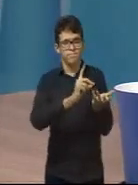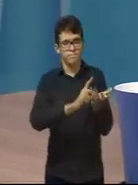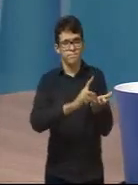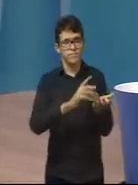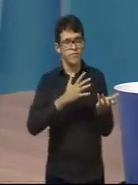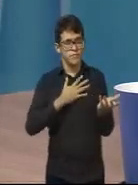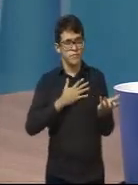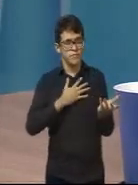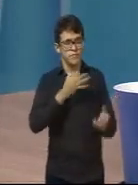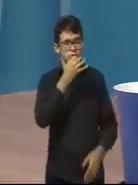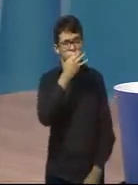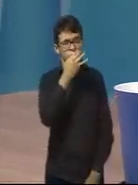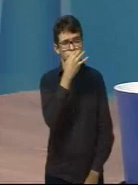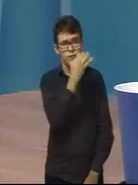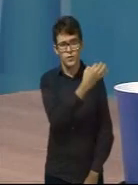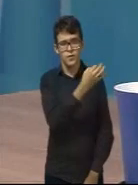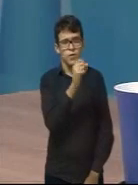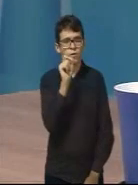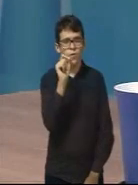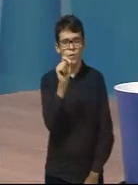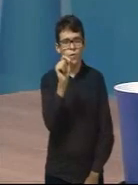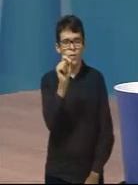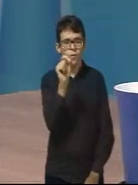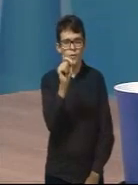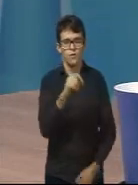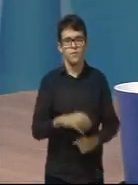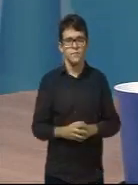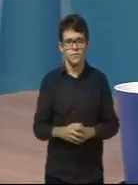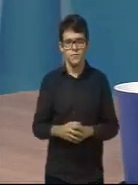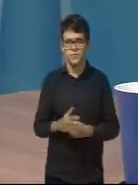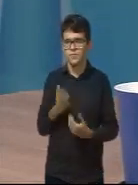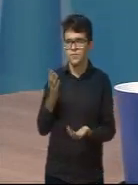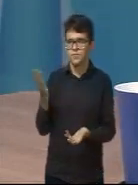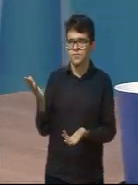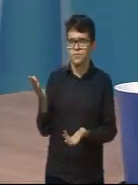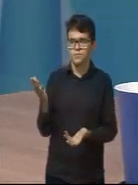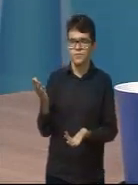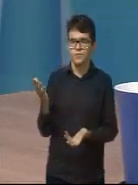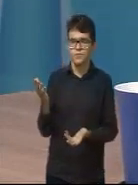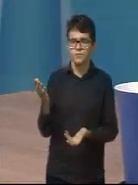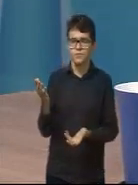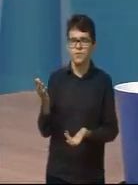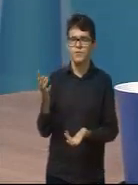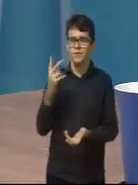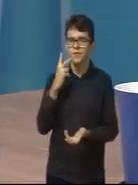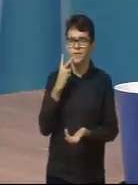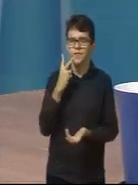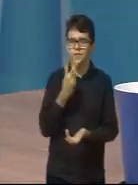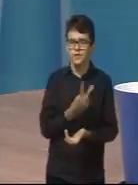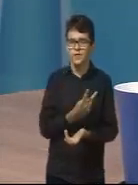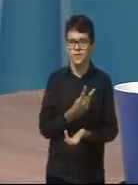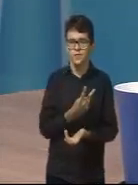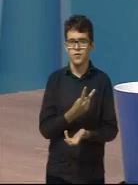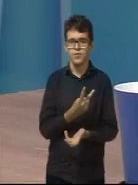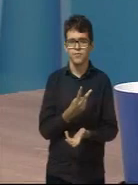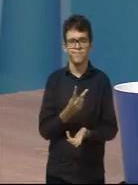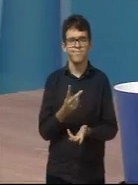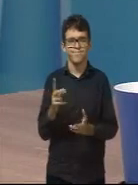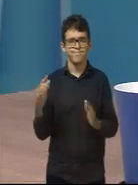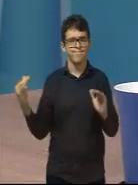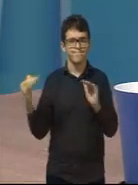Eu acho que essa questão da legitimidade que o professor Roberto Martins levantou, eu acho que é uma questão muito